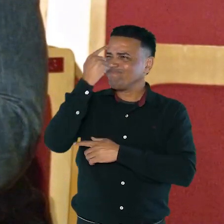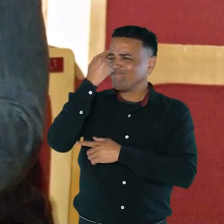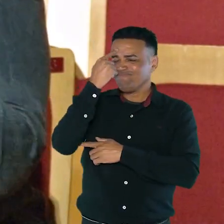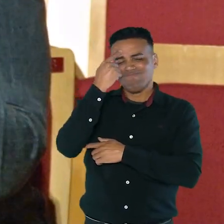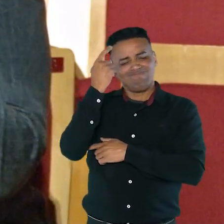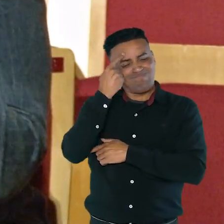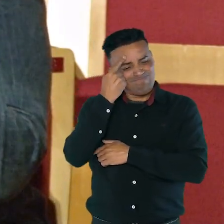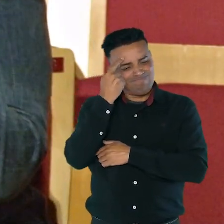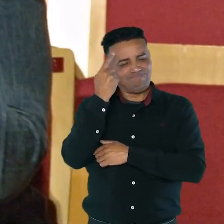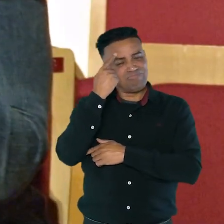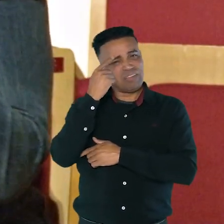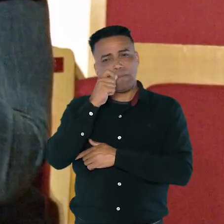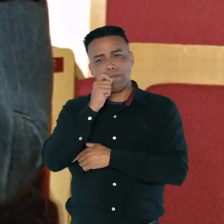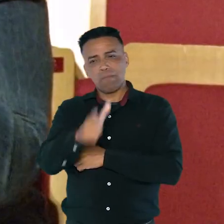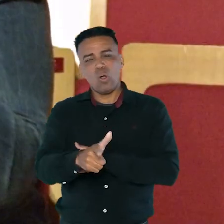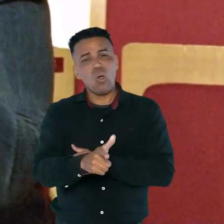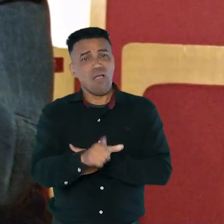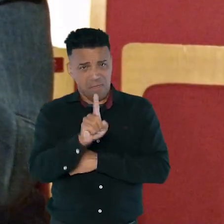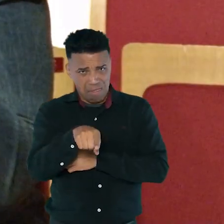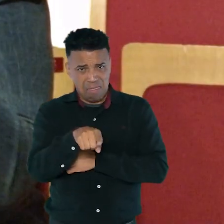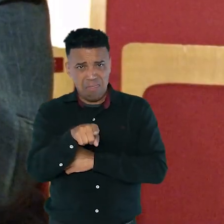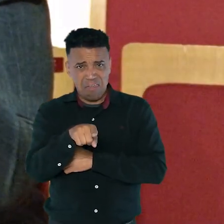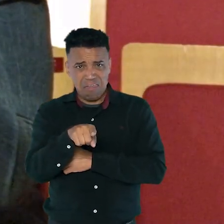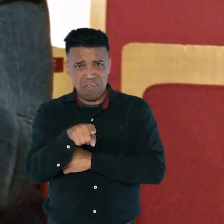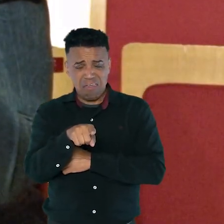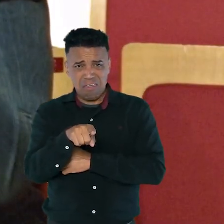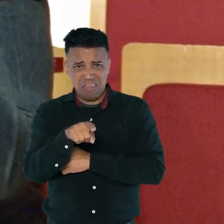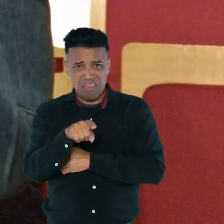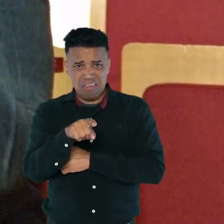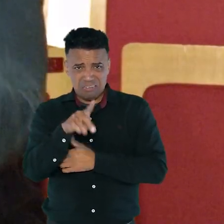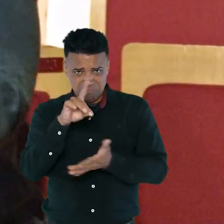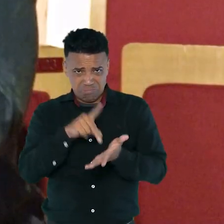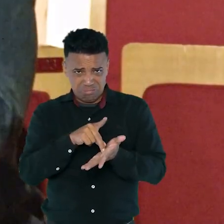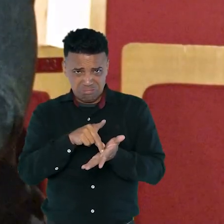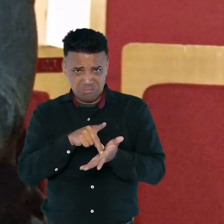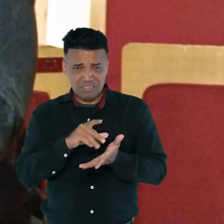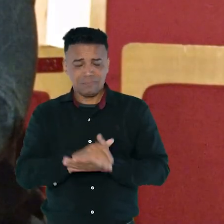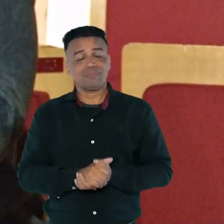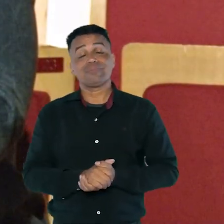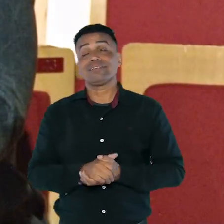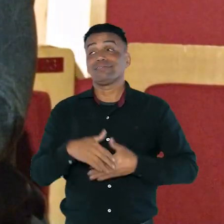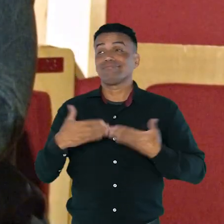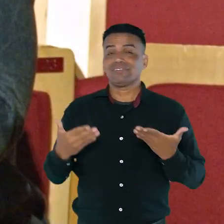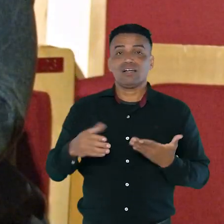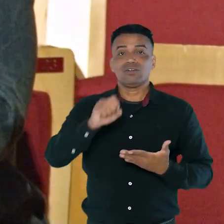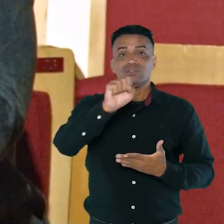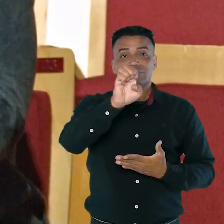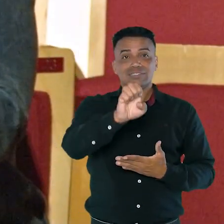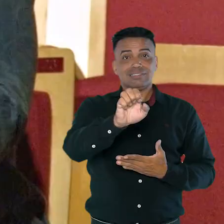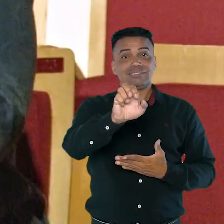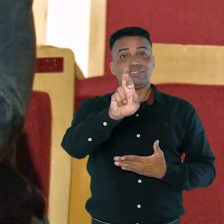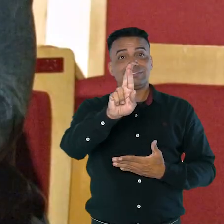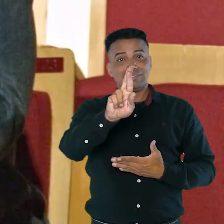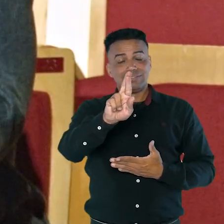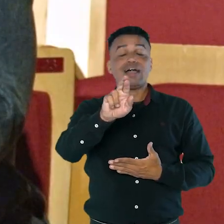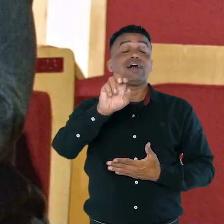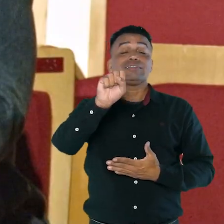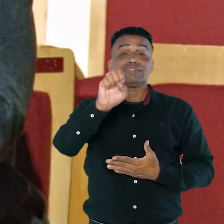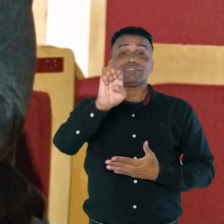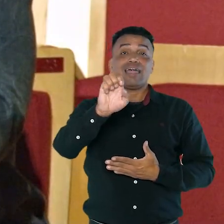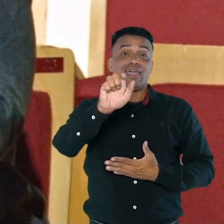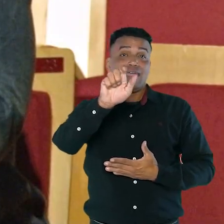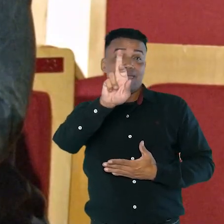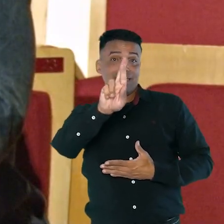na cabeça, falei, porra, mas é isso mesmo, né? Não é possível. Então, Sérgio, eu tenho certeza que eu vim parar